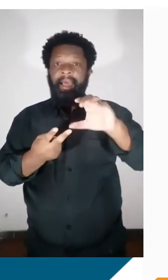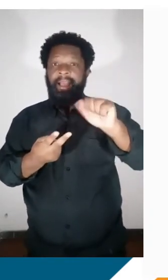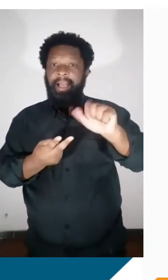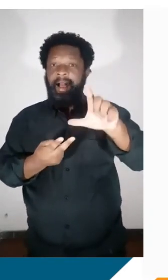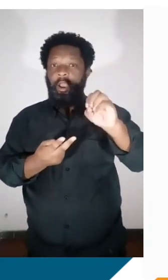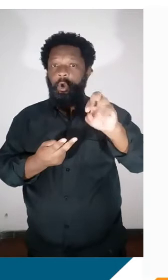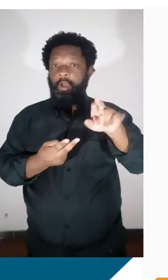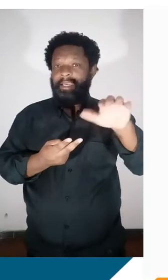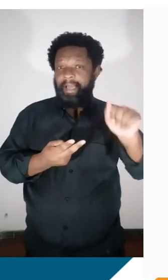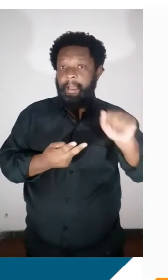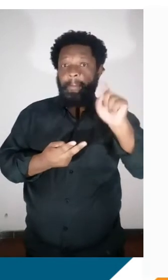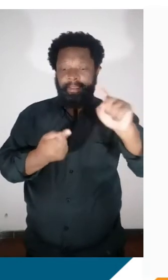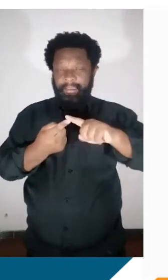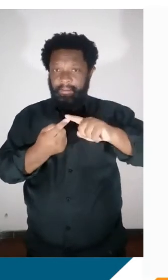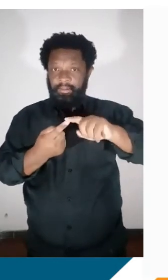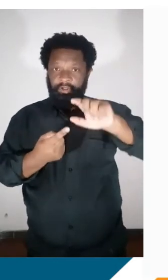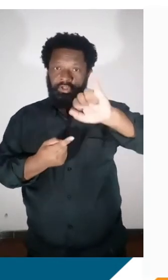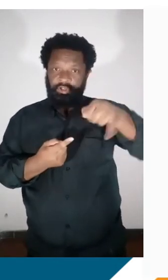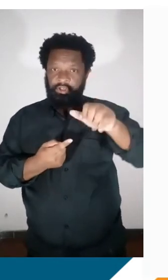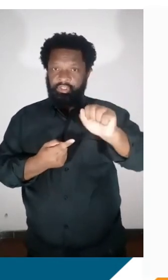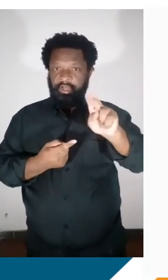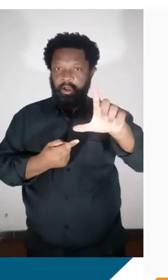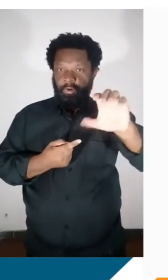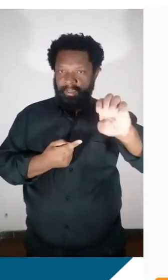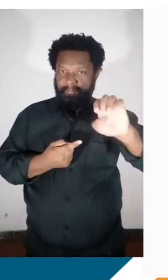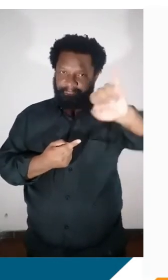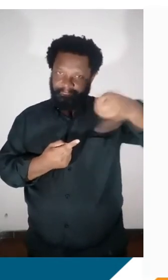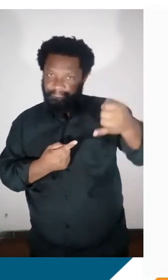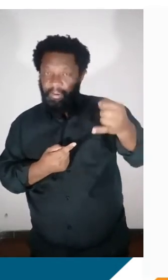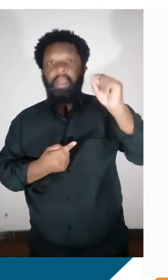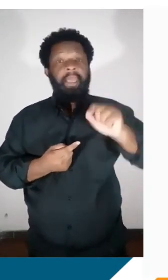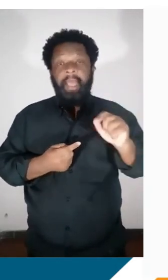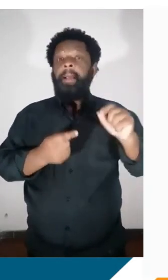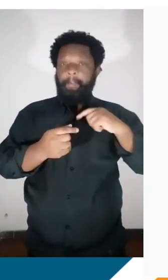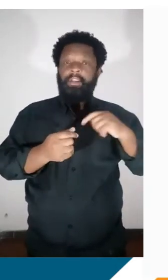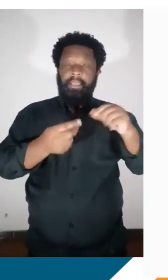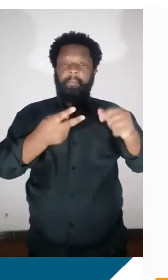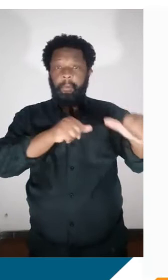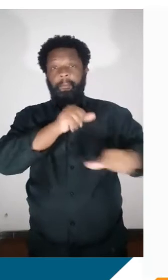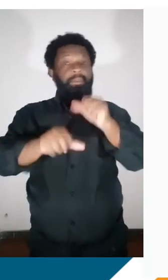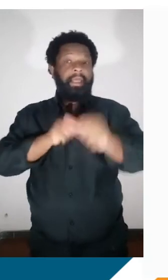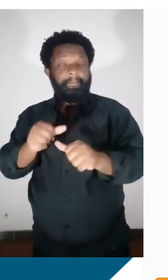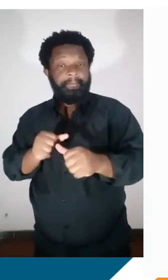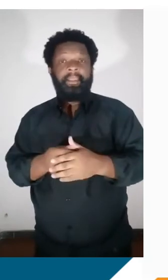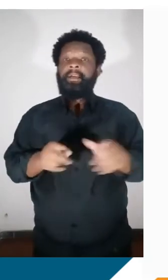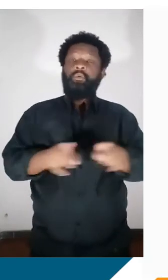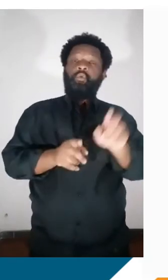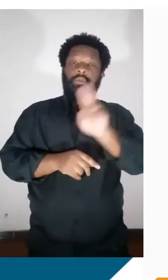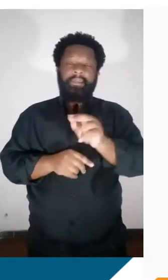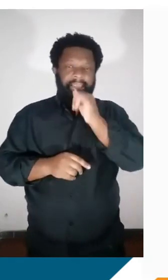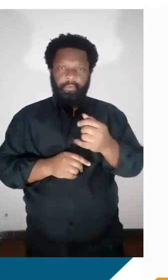é a unidade do Sistema Internacional para Energia, tá? E você pode converter uma unidade na outra utilizando essa relação.